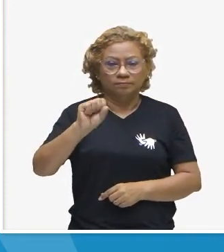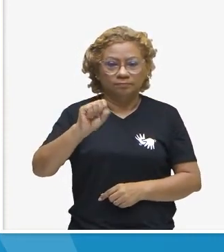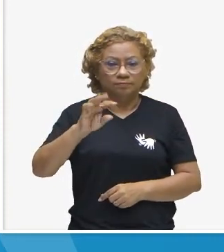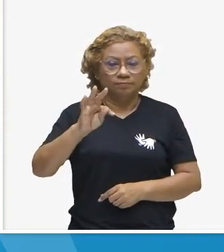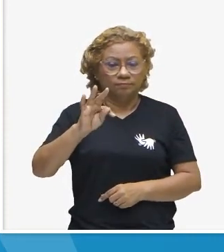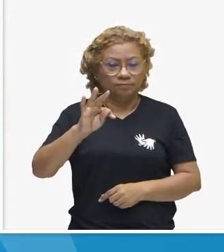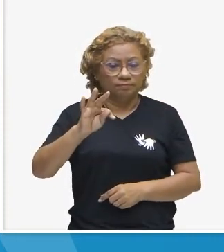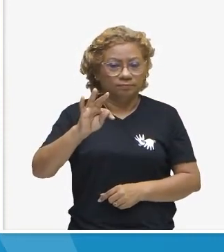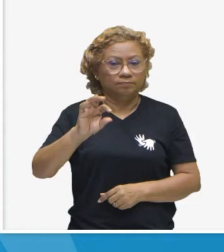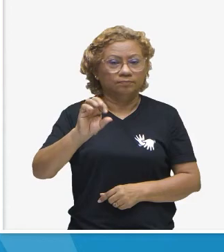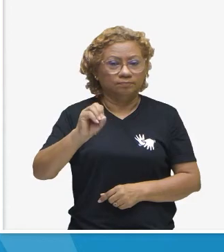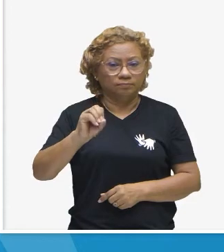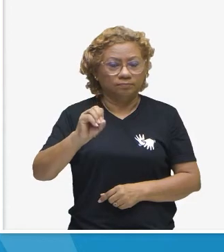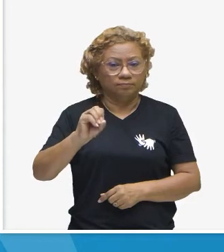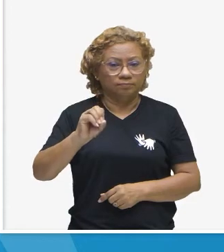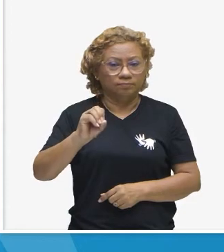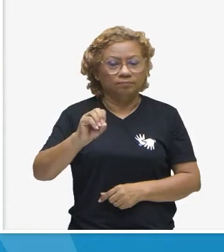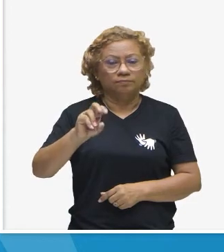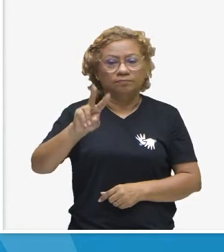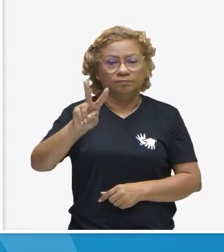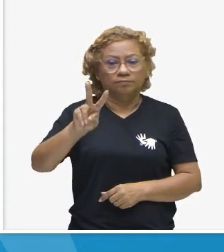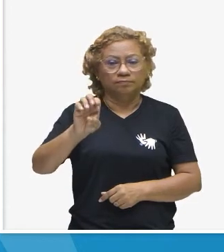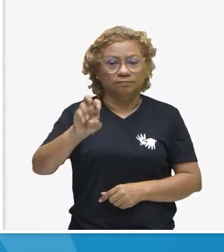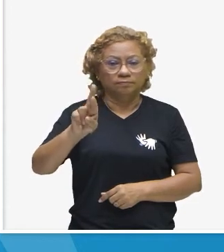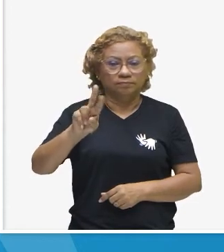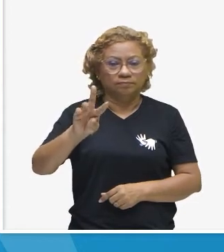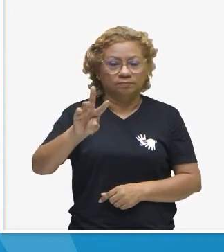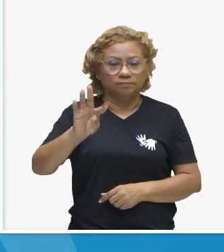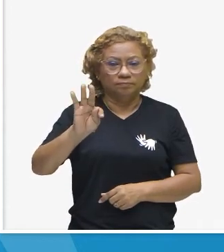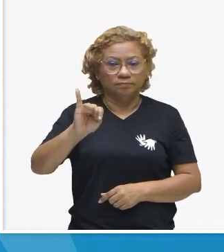Ângulos opostos